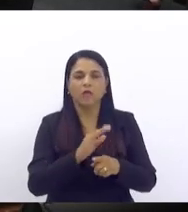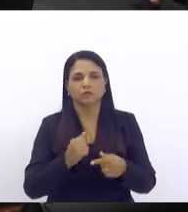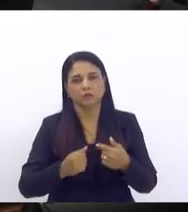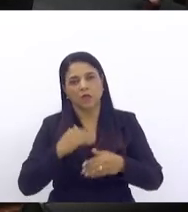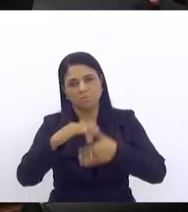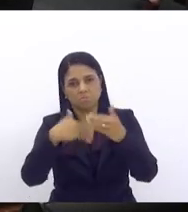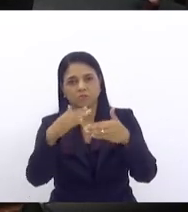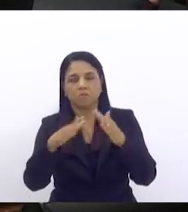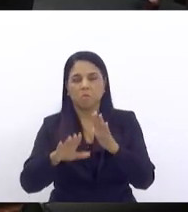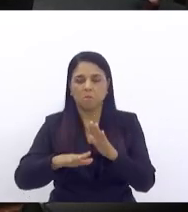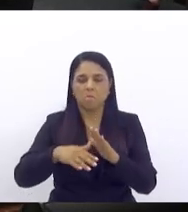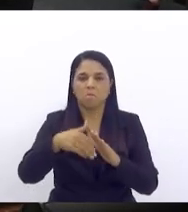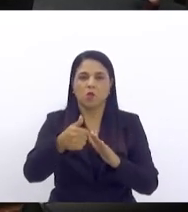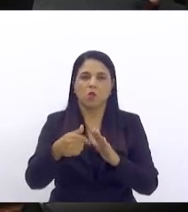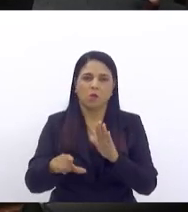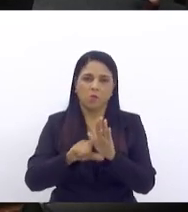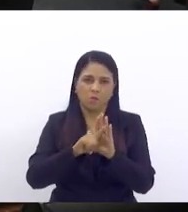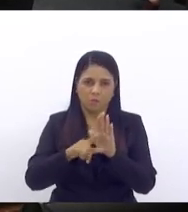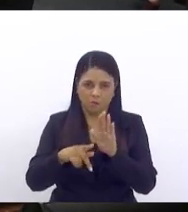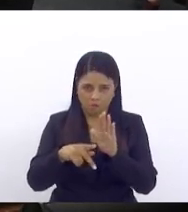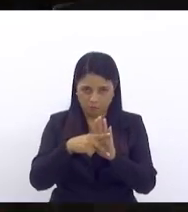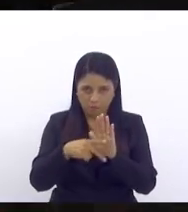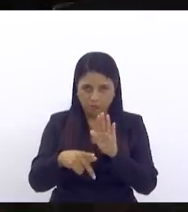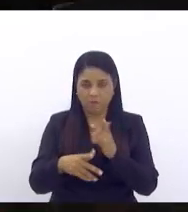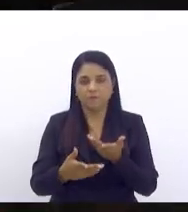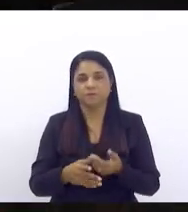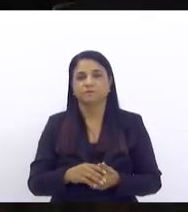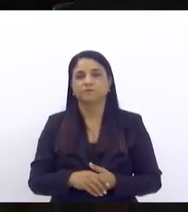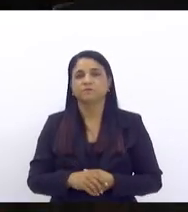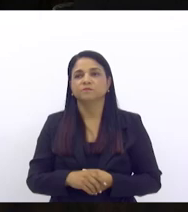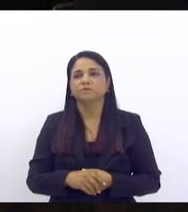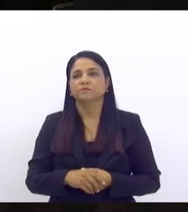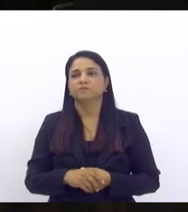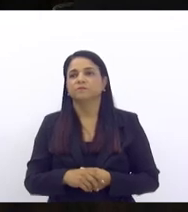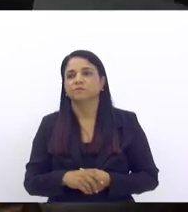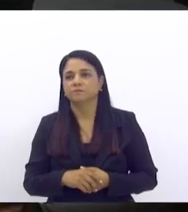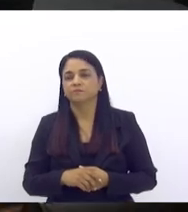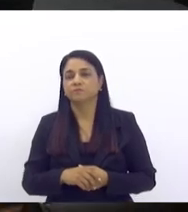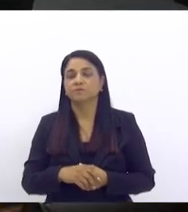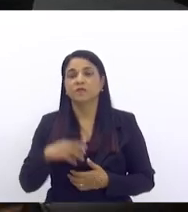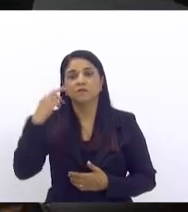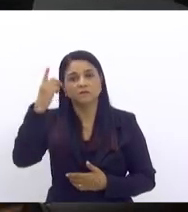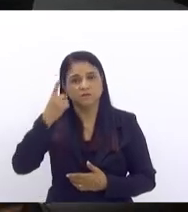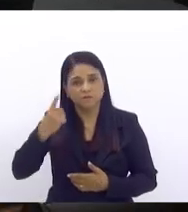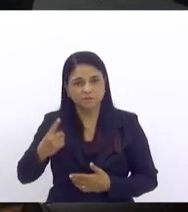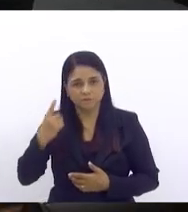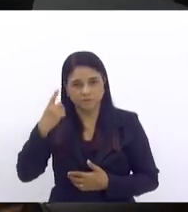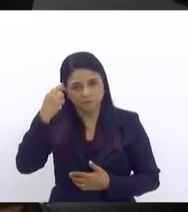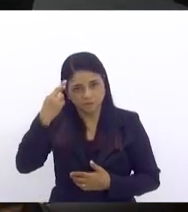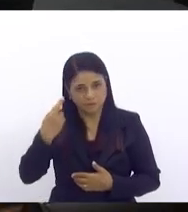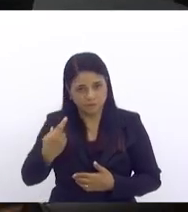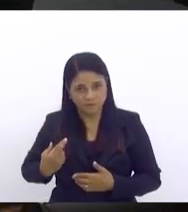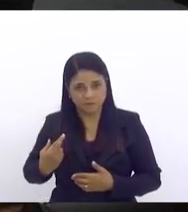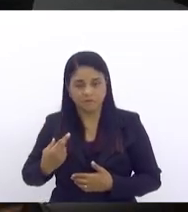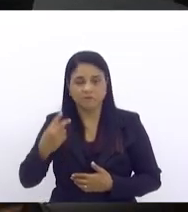né? Então, tá bom. Ok. Deputada Renata Souza, para discutir. Senhora presidenta,